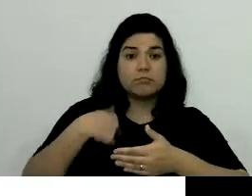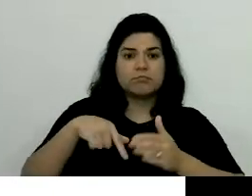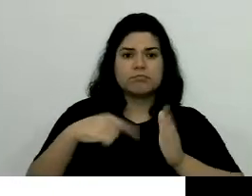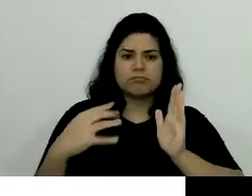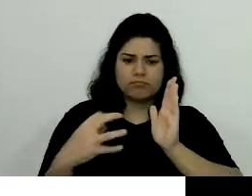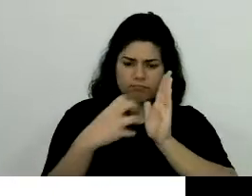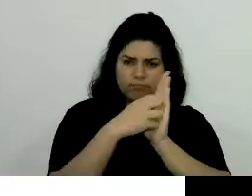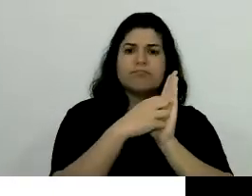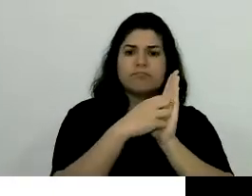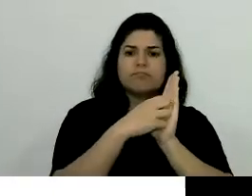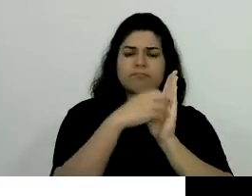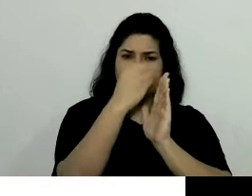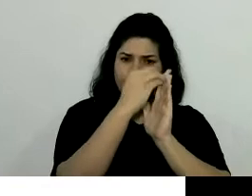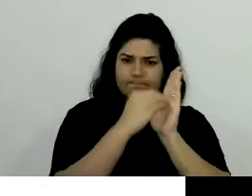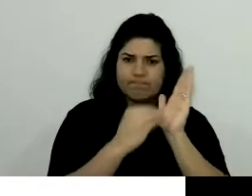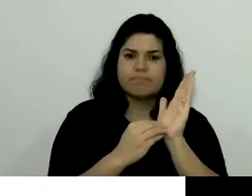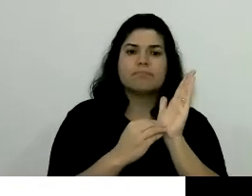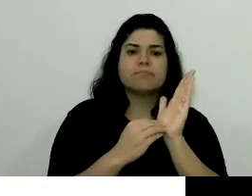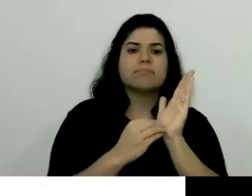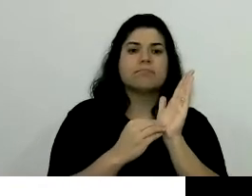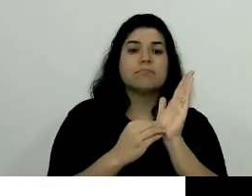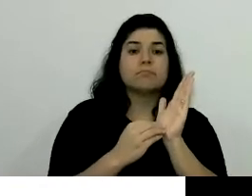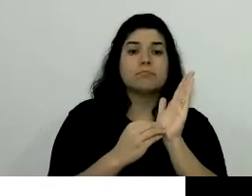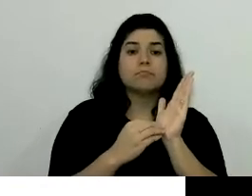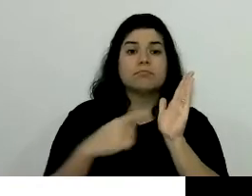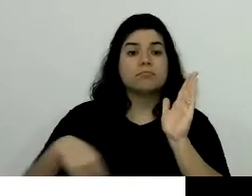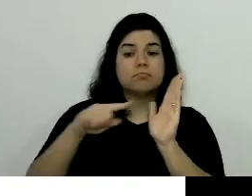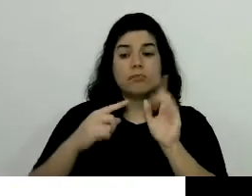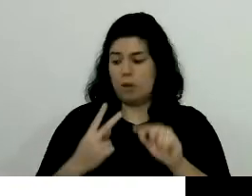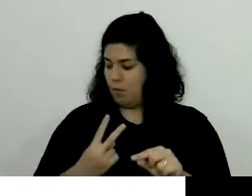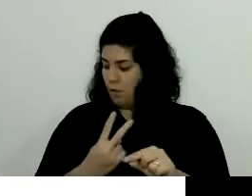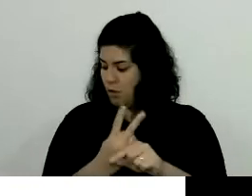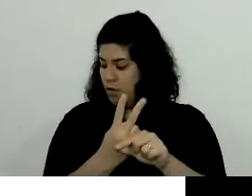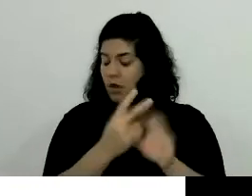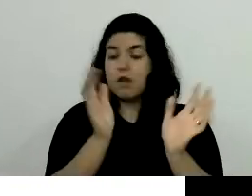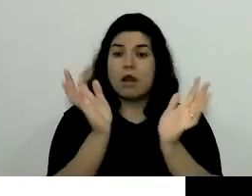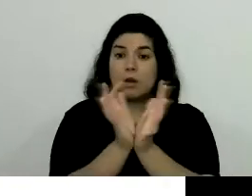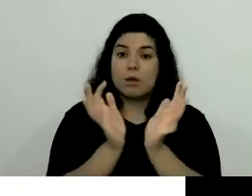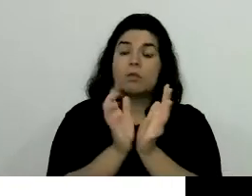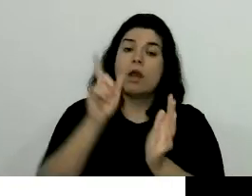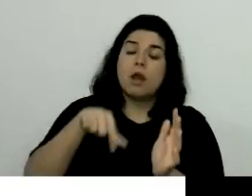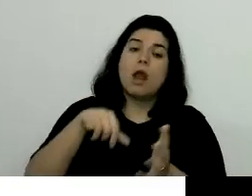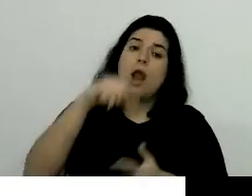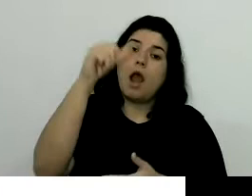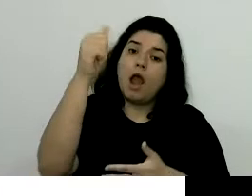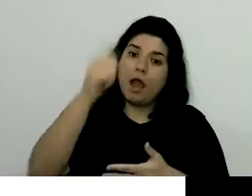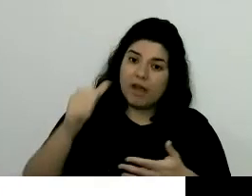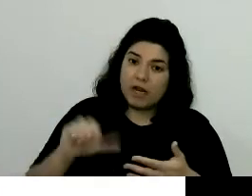o projeto na Lei Rouanet, nós fomos procurados pela equipe que fez a avaliação do